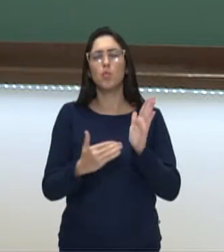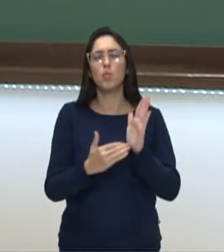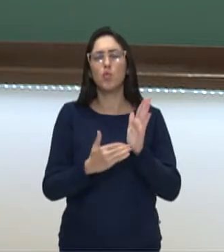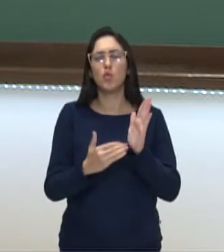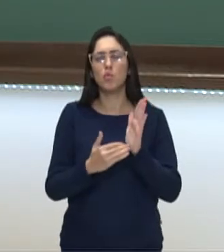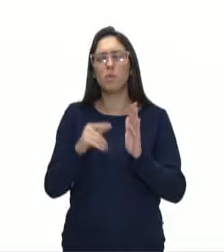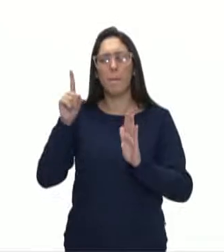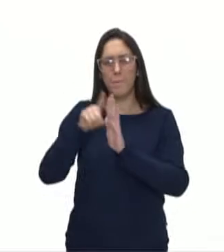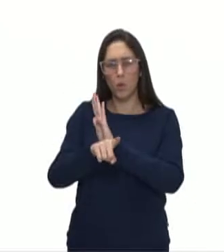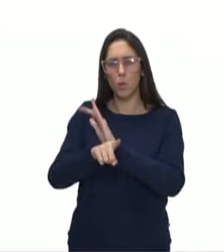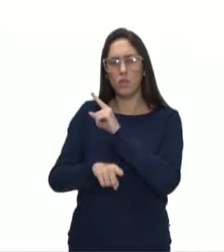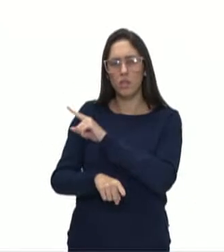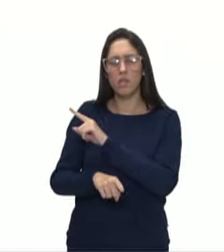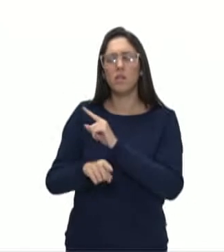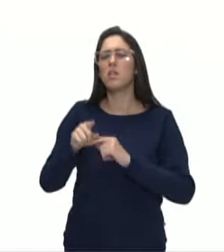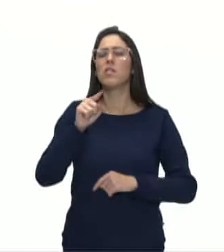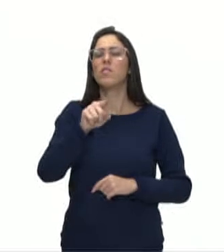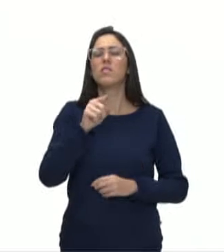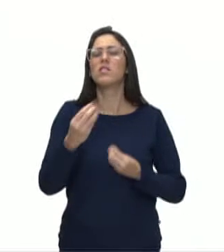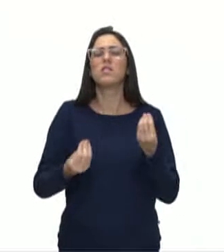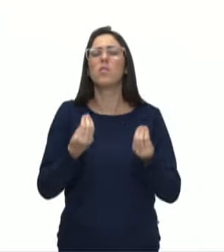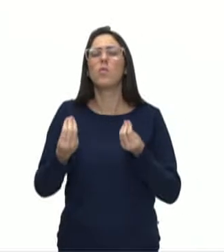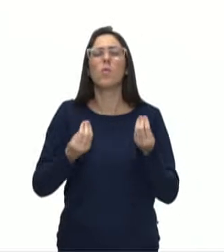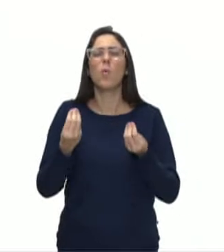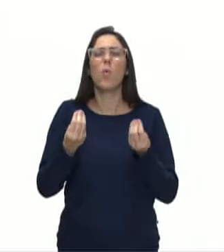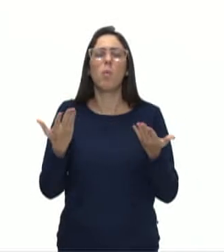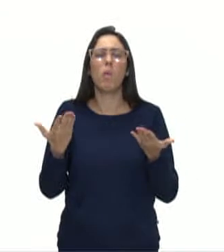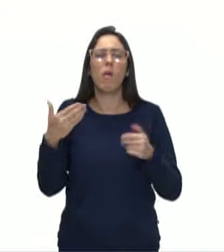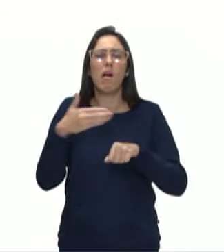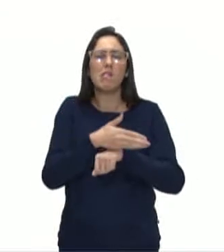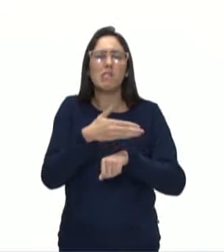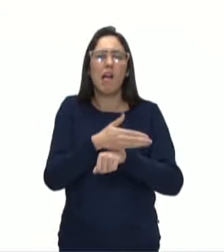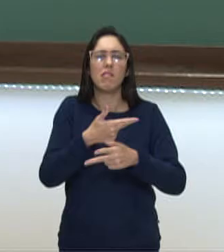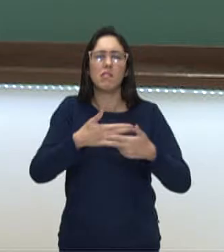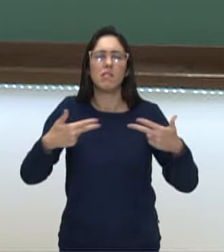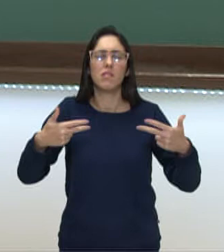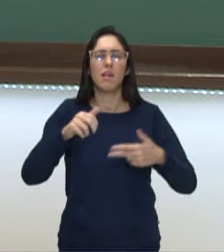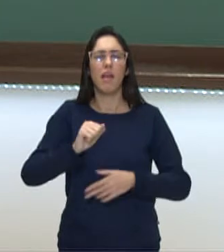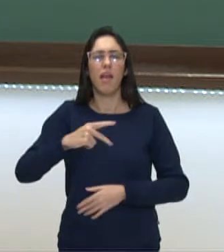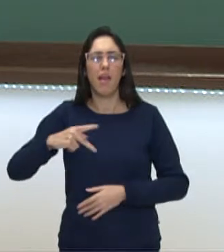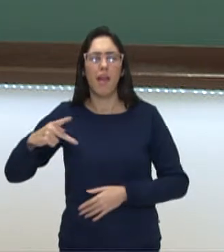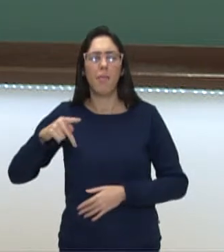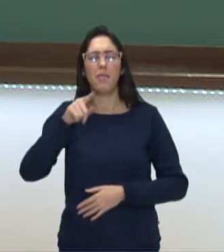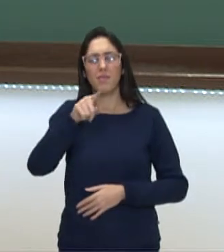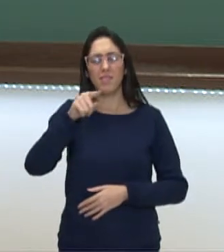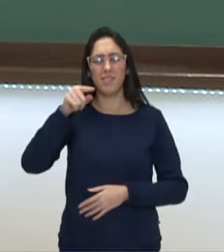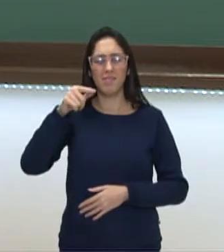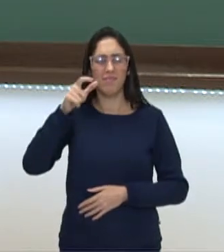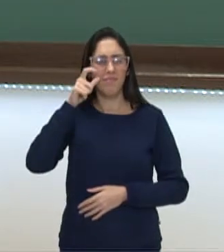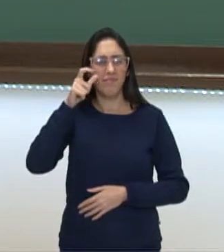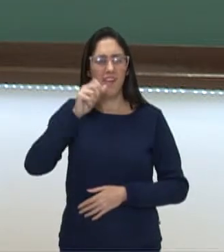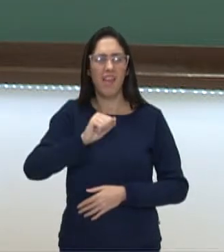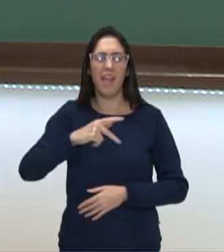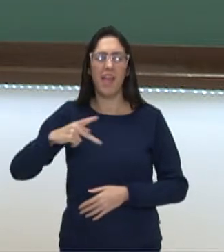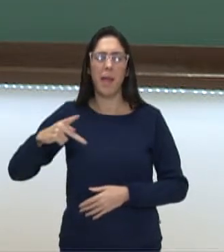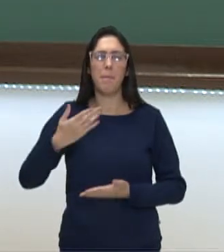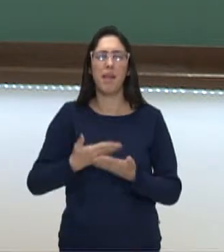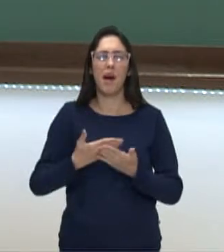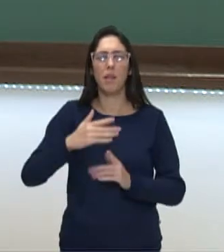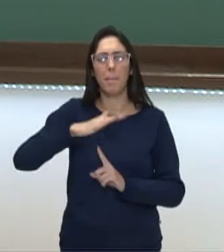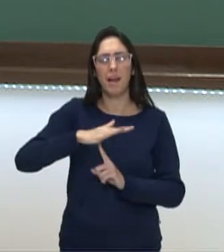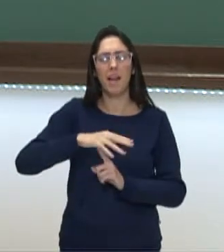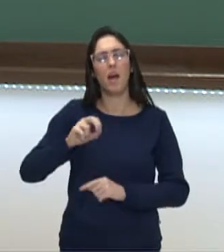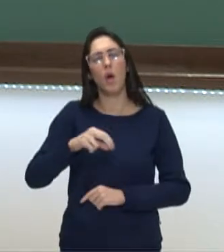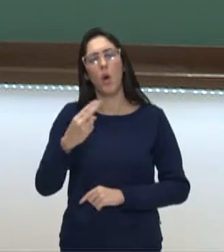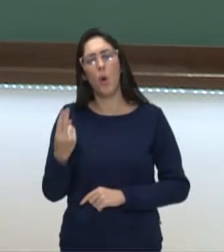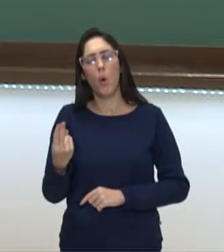aqui, E tu, como estudas? Quando acessa aí o aplicativo, Aula Paraná, ou o Google Classroom, interage